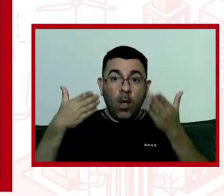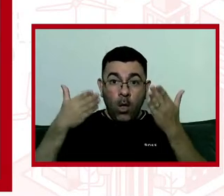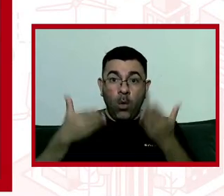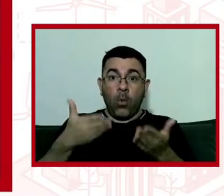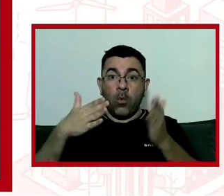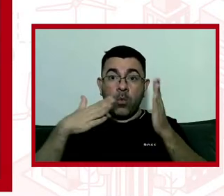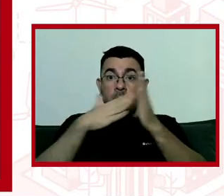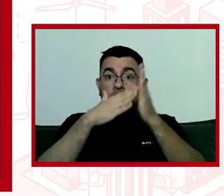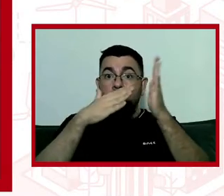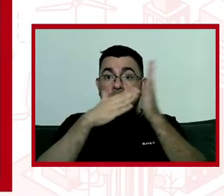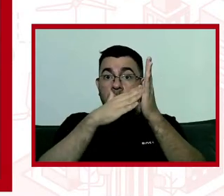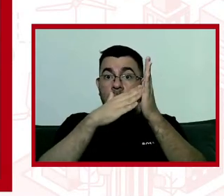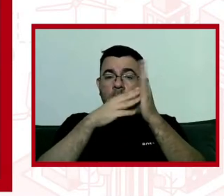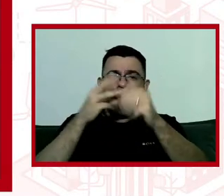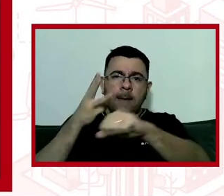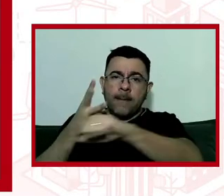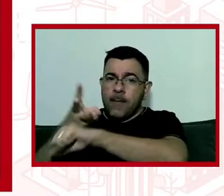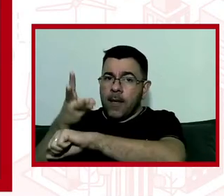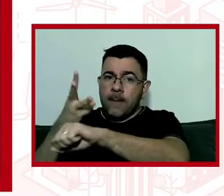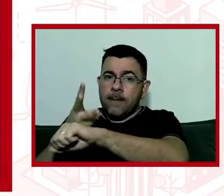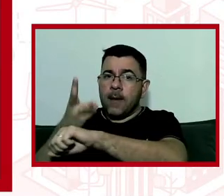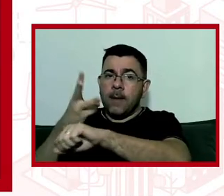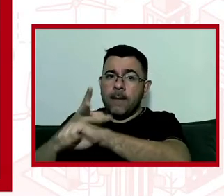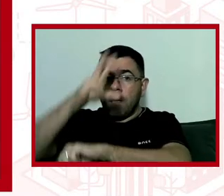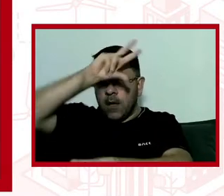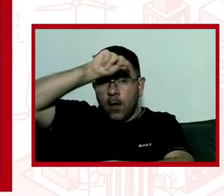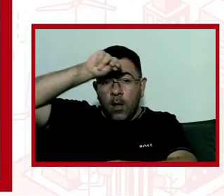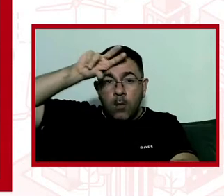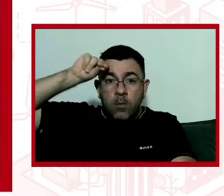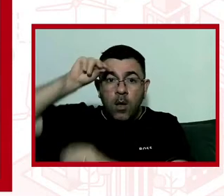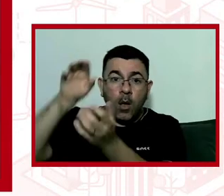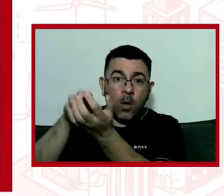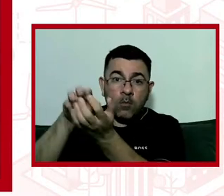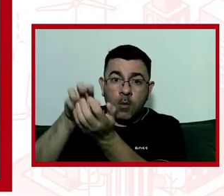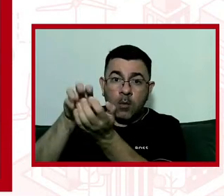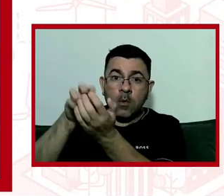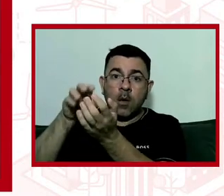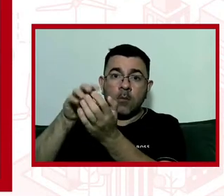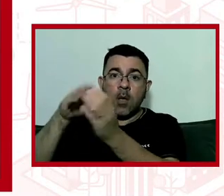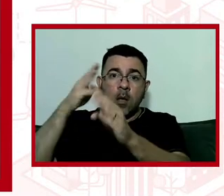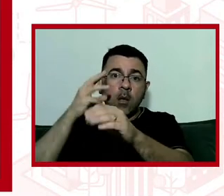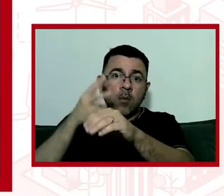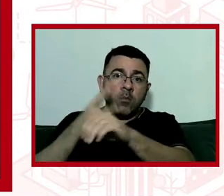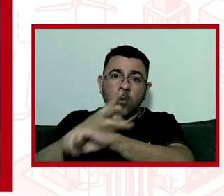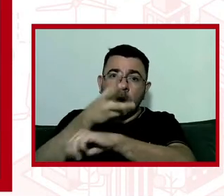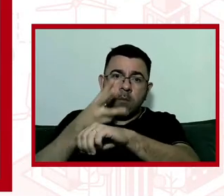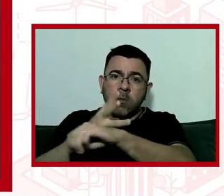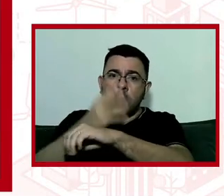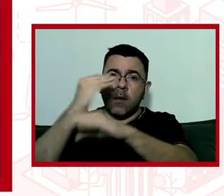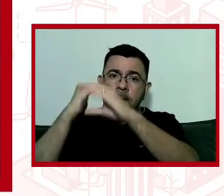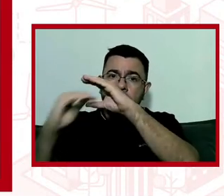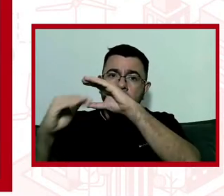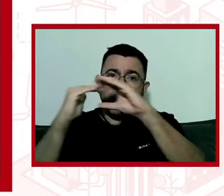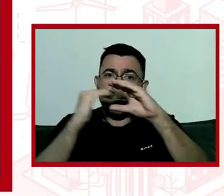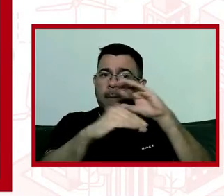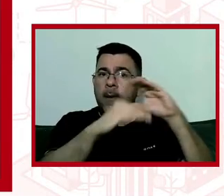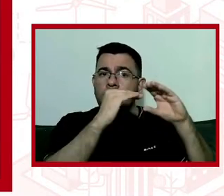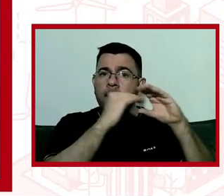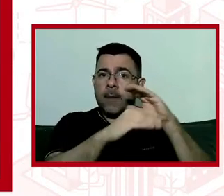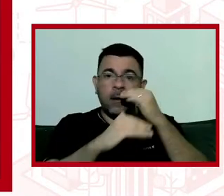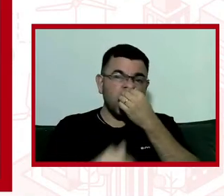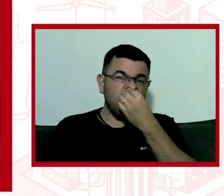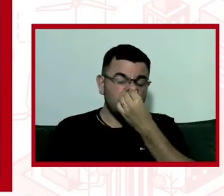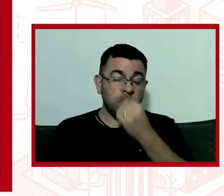eh WhatsApp para o cidadão e nenhum nenhuma mensagem dessa de WhatsApp absolutamente nenhuma é de propaganda